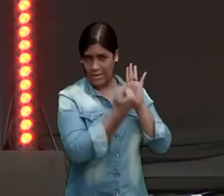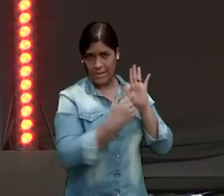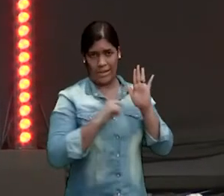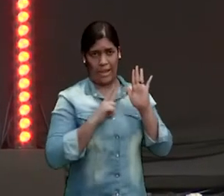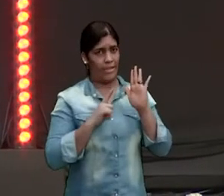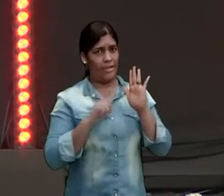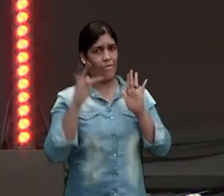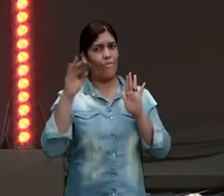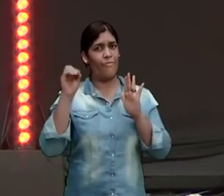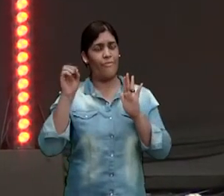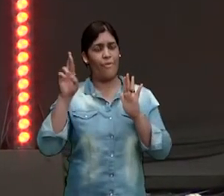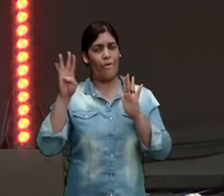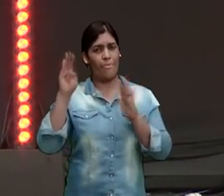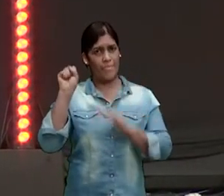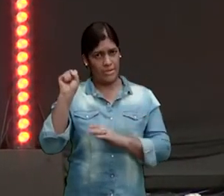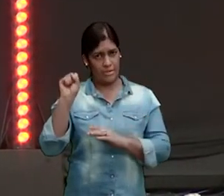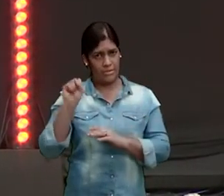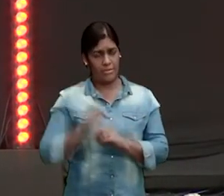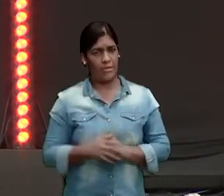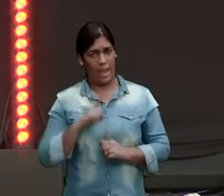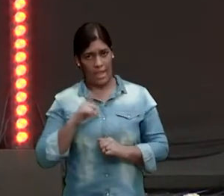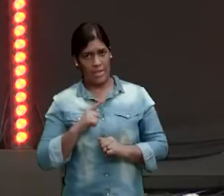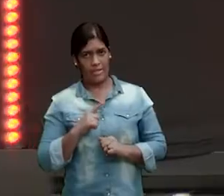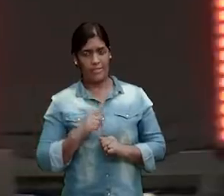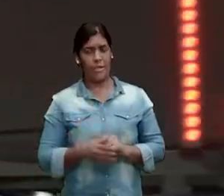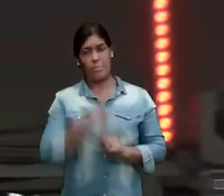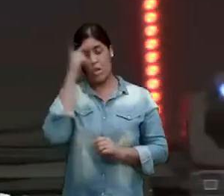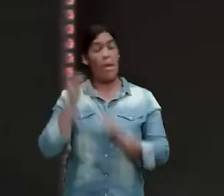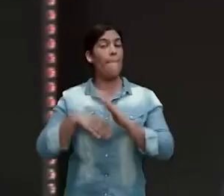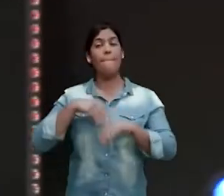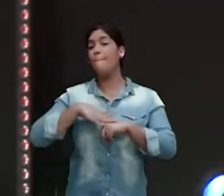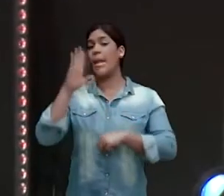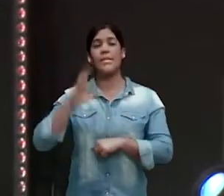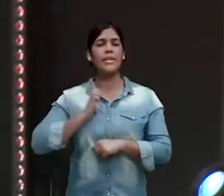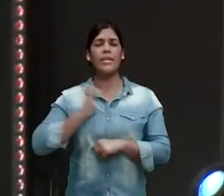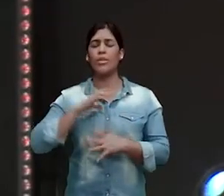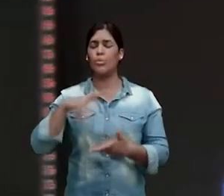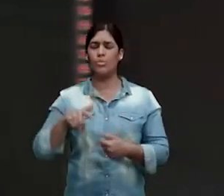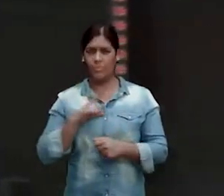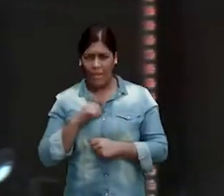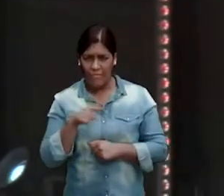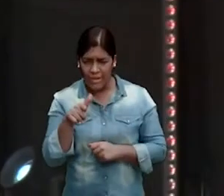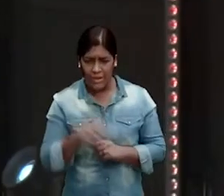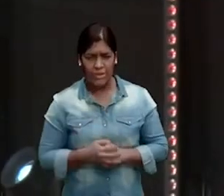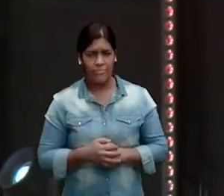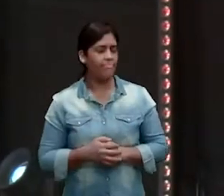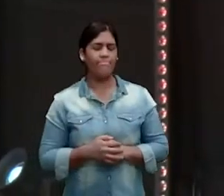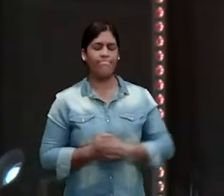tem uma pessoa que tá com nome lá e as pessoas ficam famosos por muitos motivos agora te falar uma